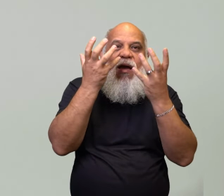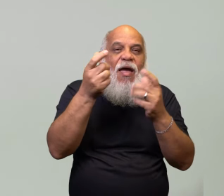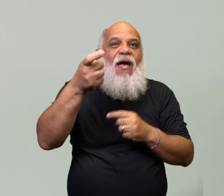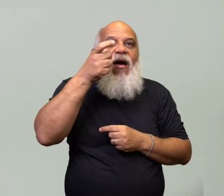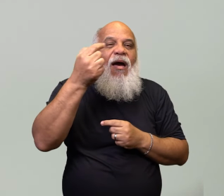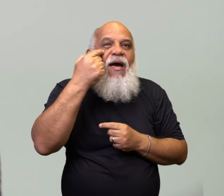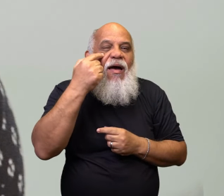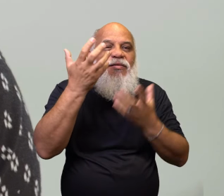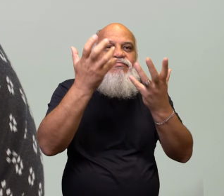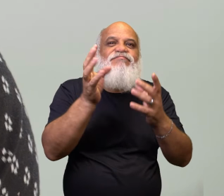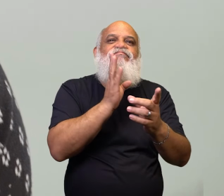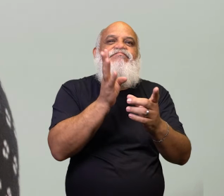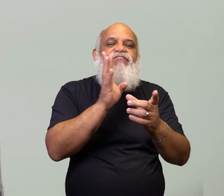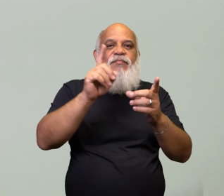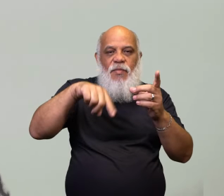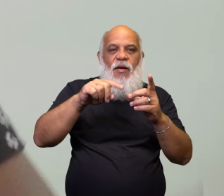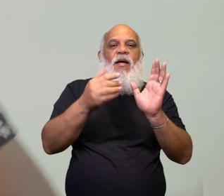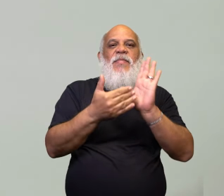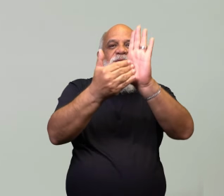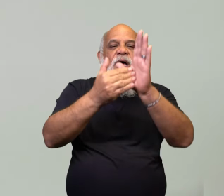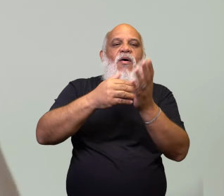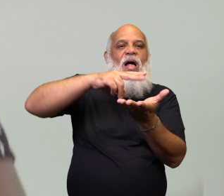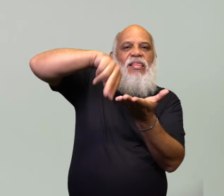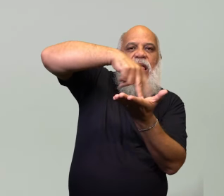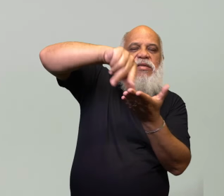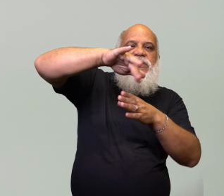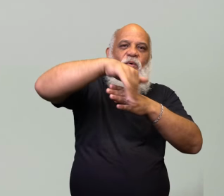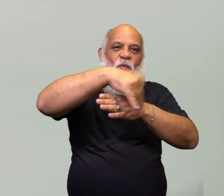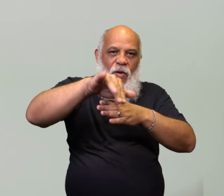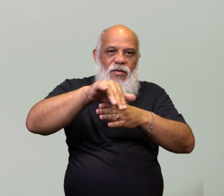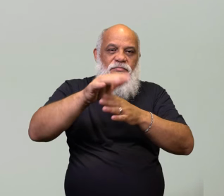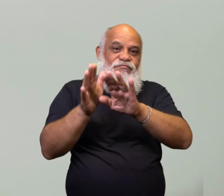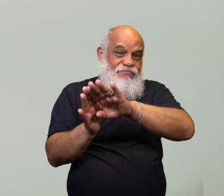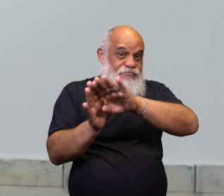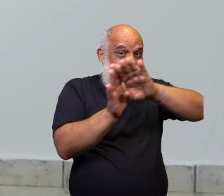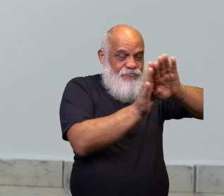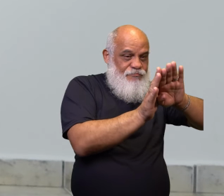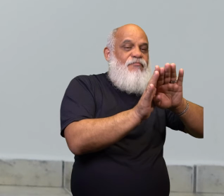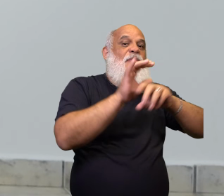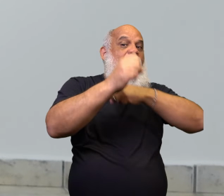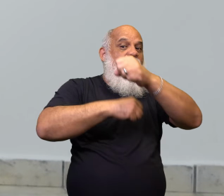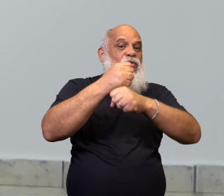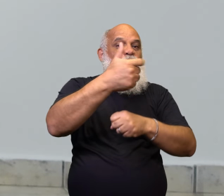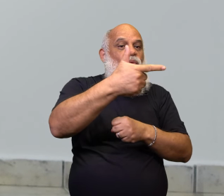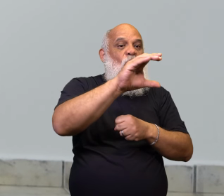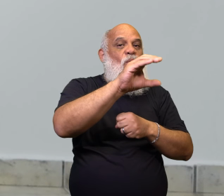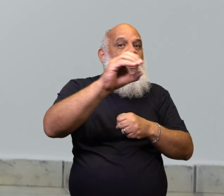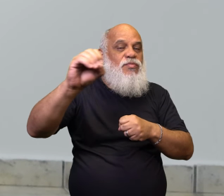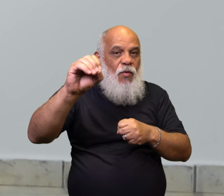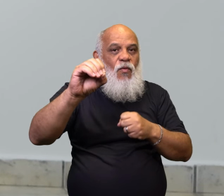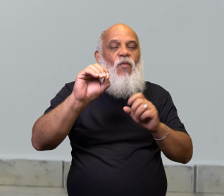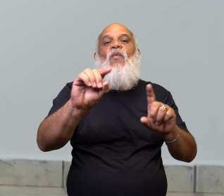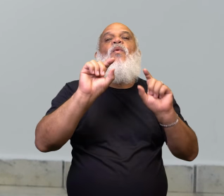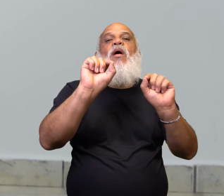dança. É, de dança de rua. Chegando agora nos anos 2000, olha pra vocês. A nossa dança de rua,